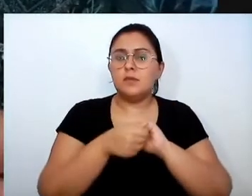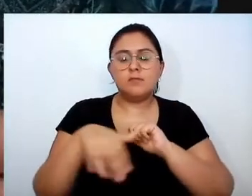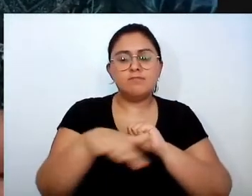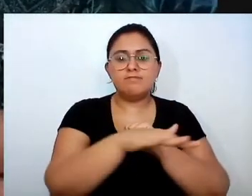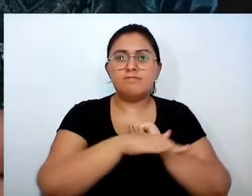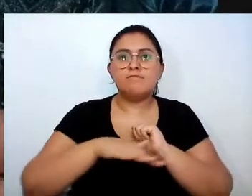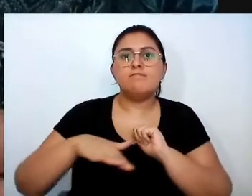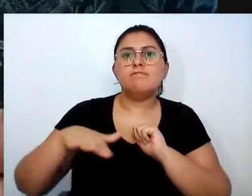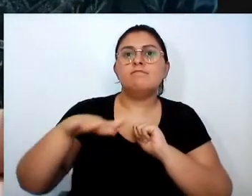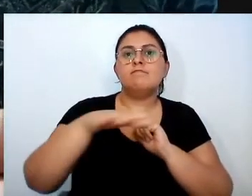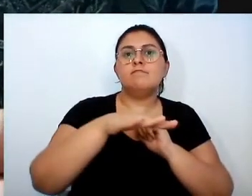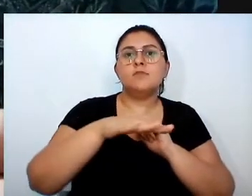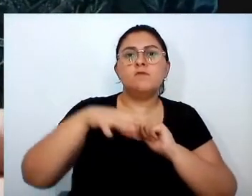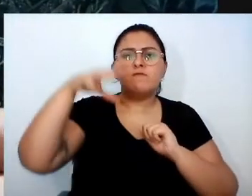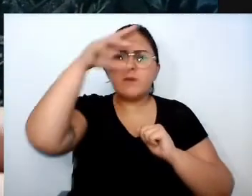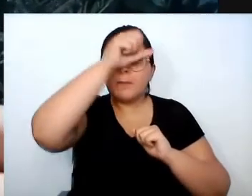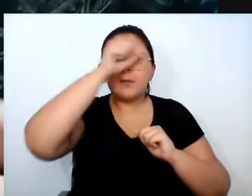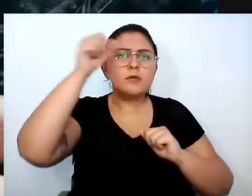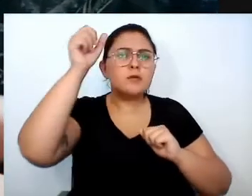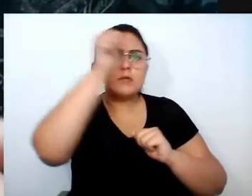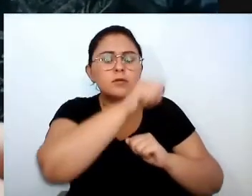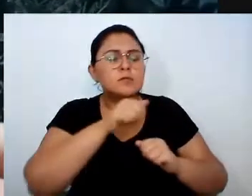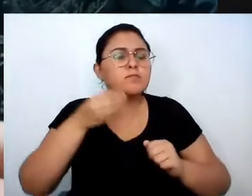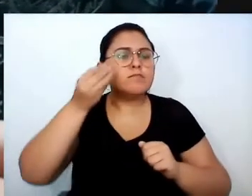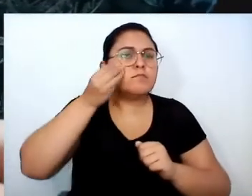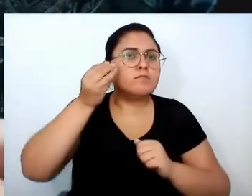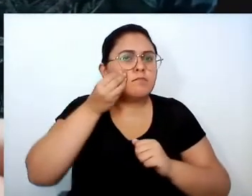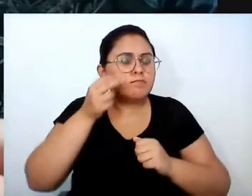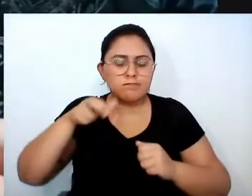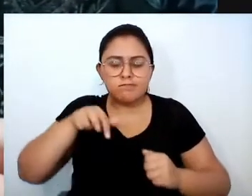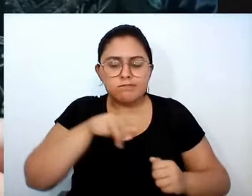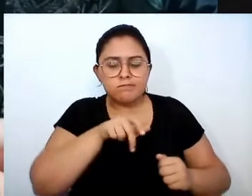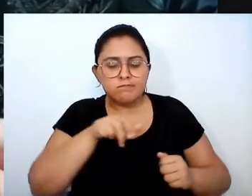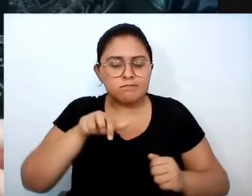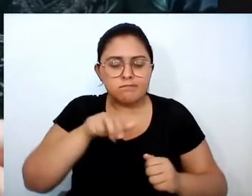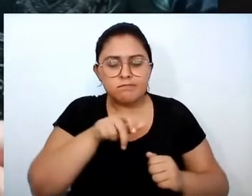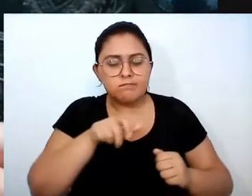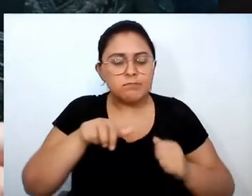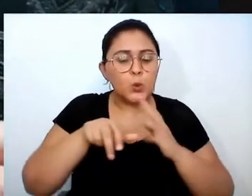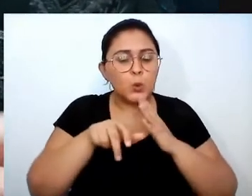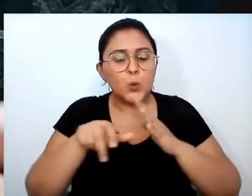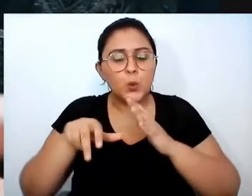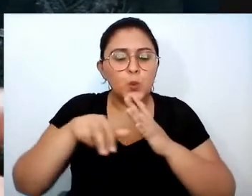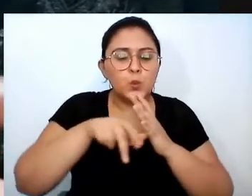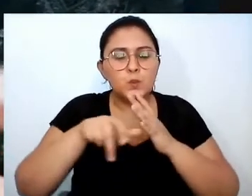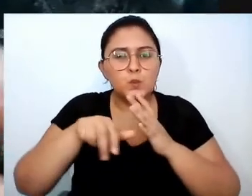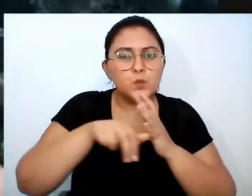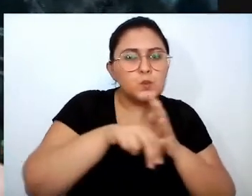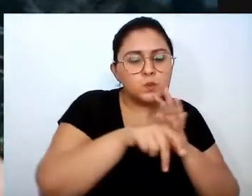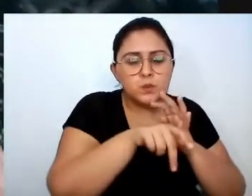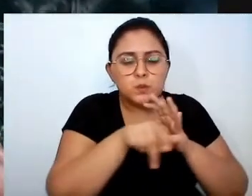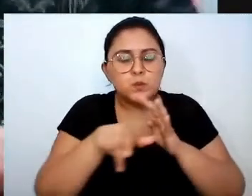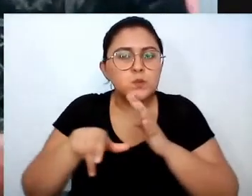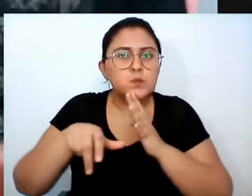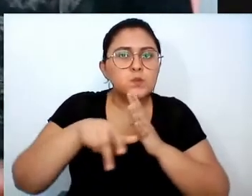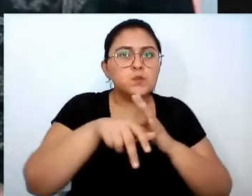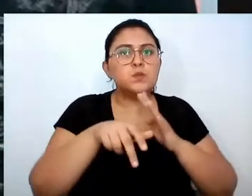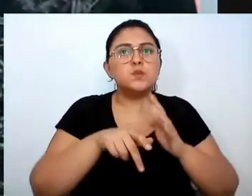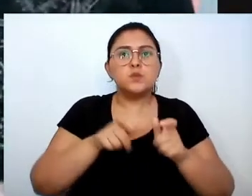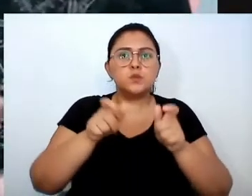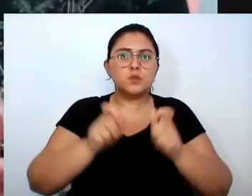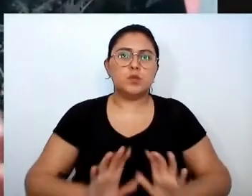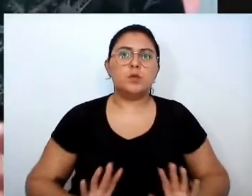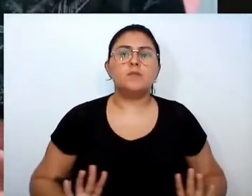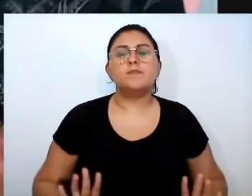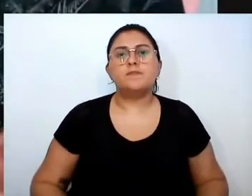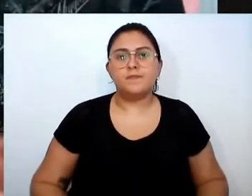adaptei, aí eu fui seguindo e vai dando certo, mas se houver uma melhora, vai ser muito bom.